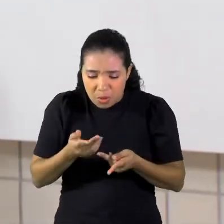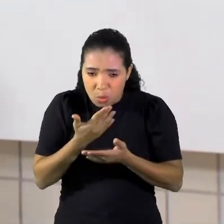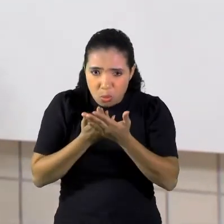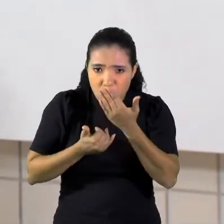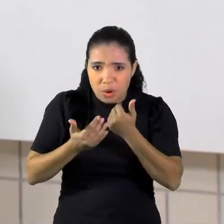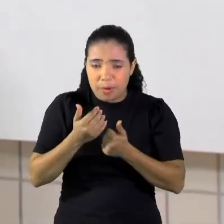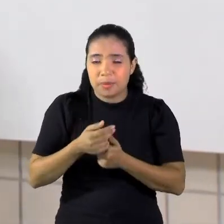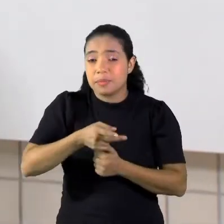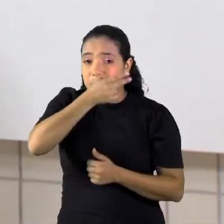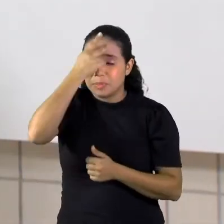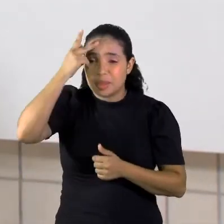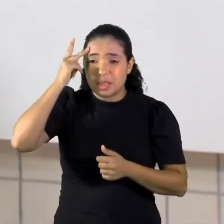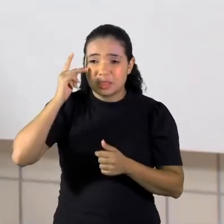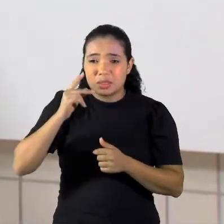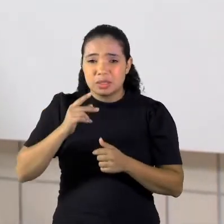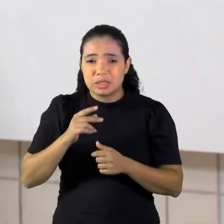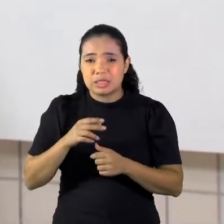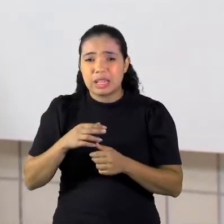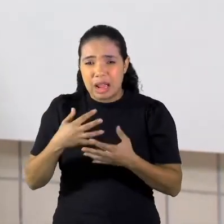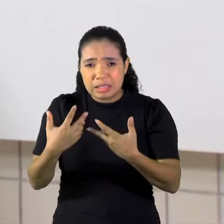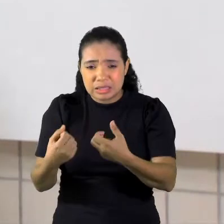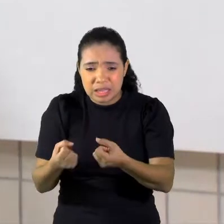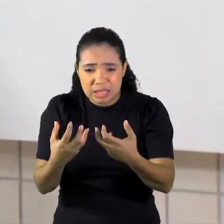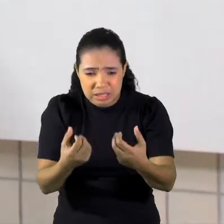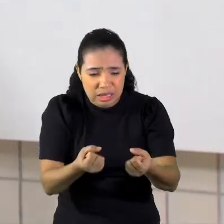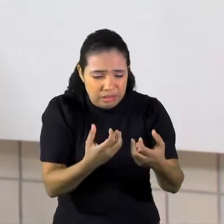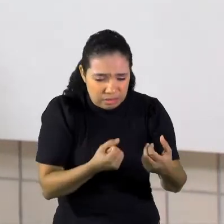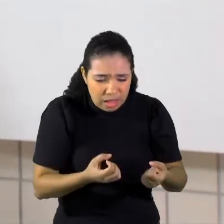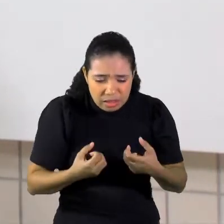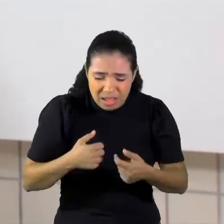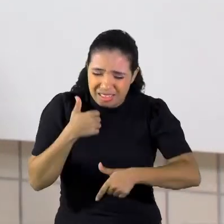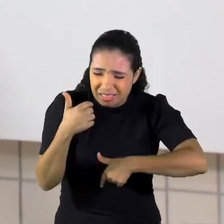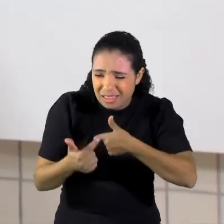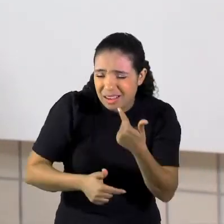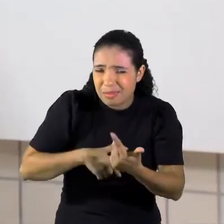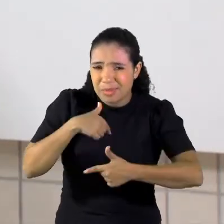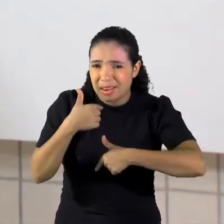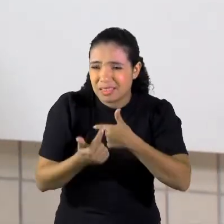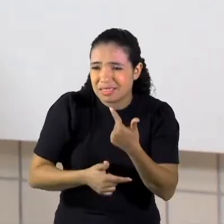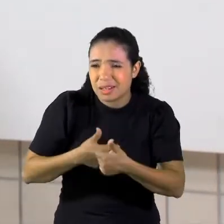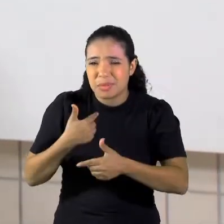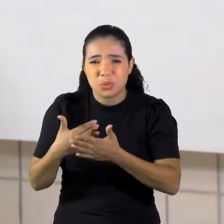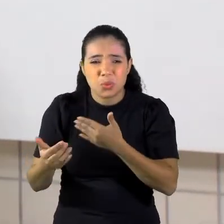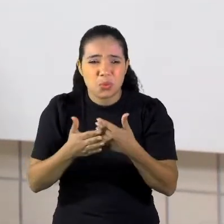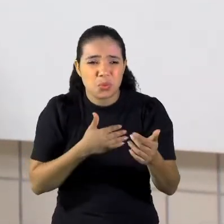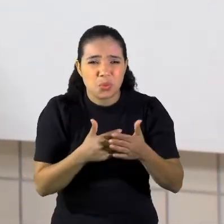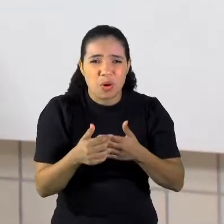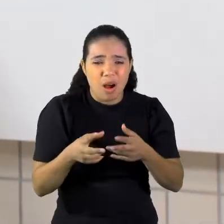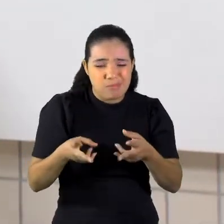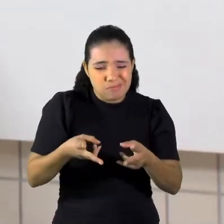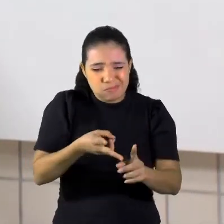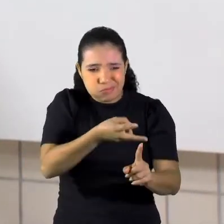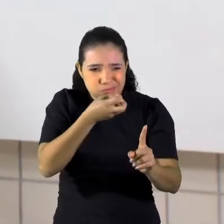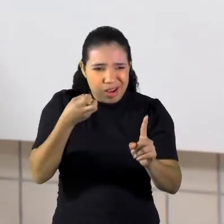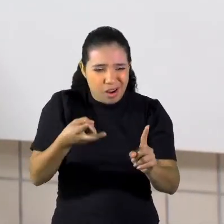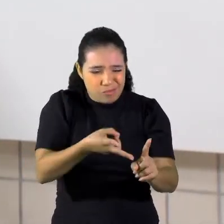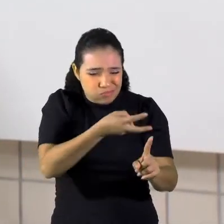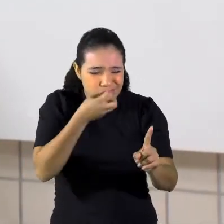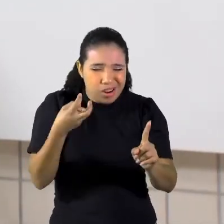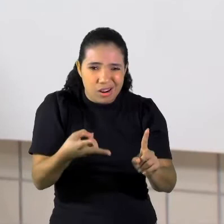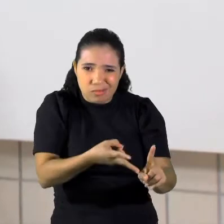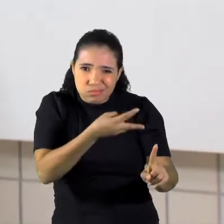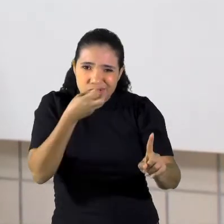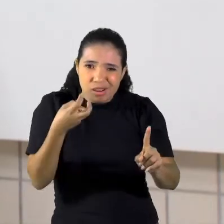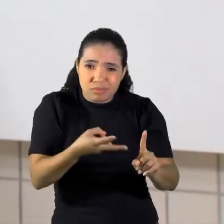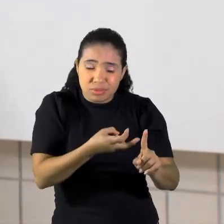pessoas se sujeitando ao trabalho, a todo tipo de trabalho e exploração